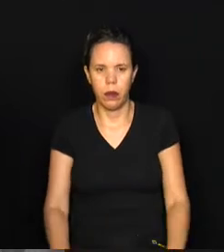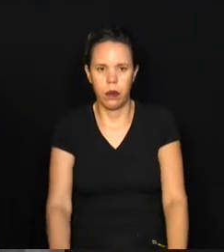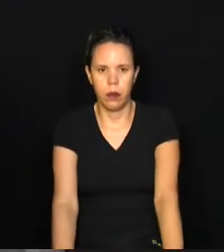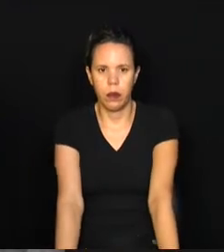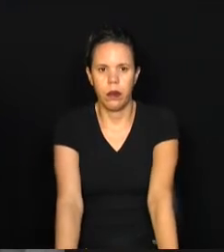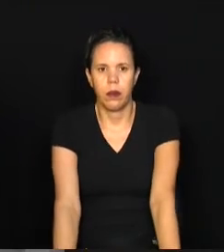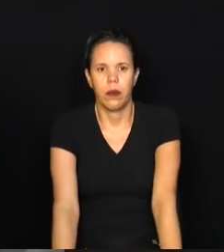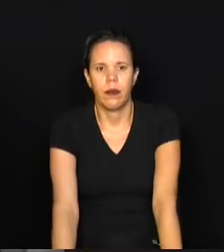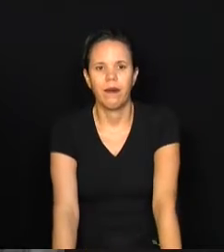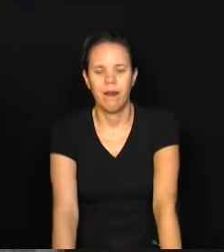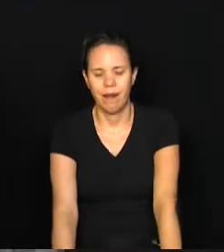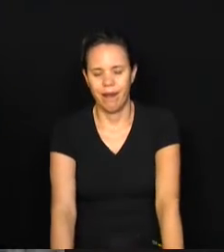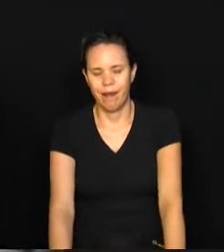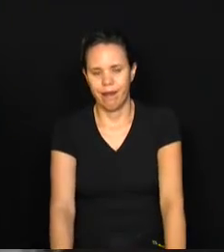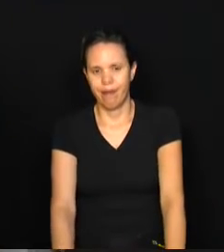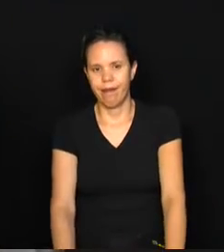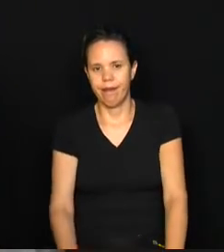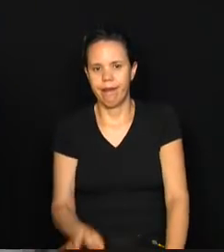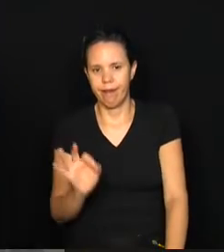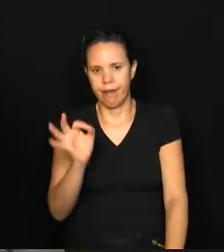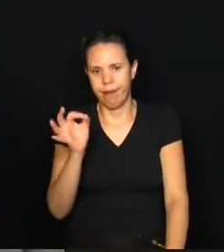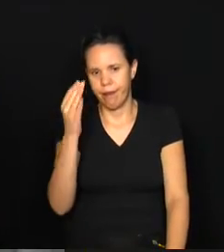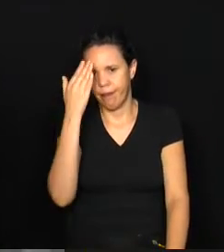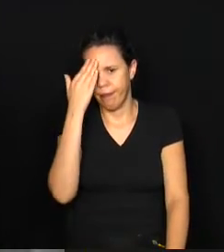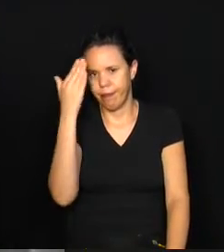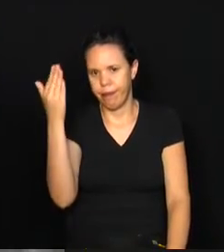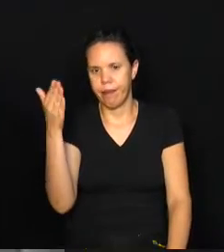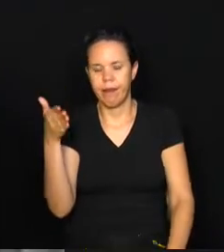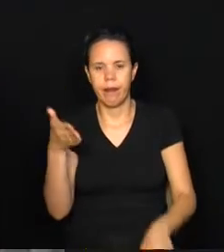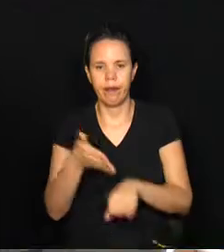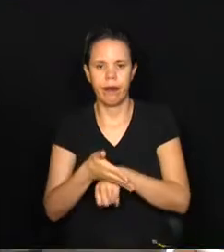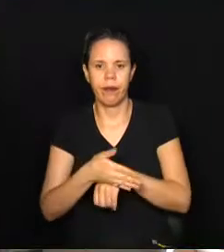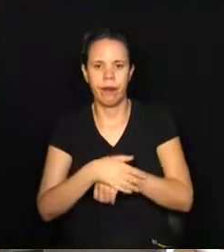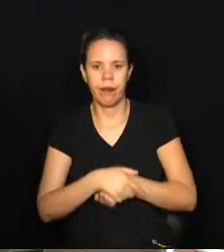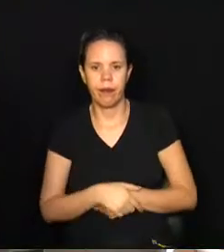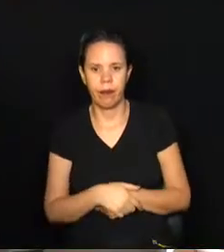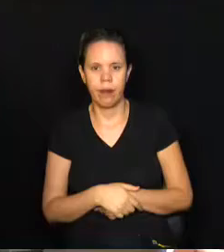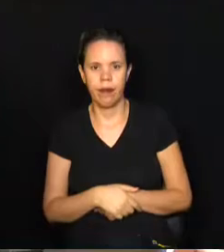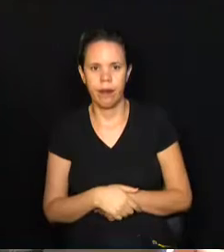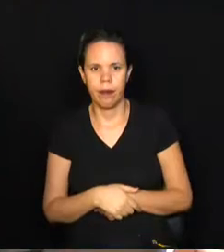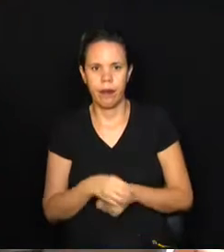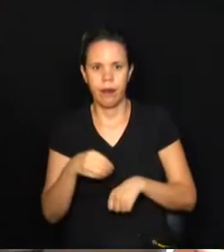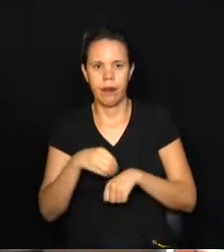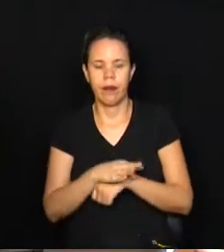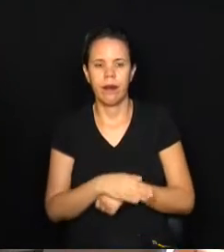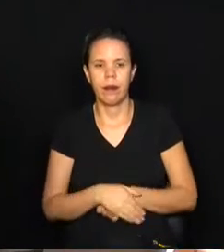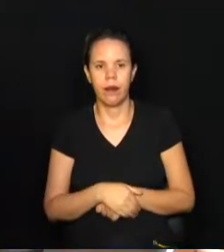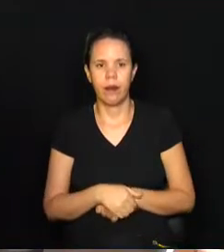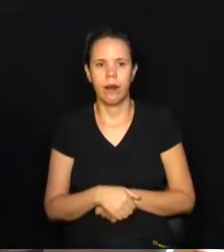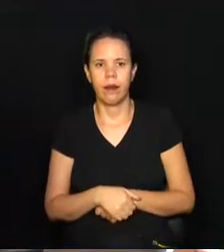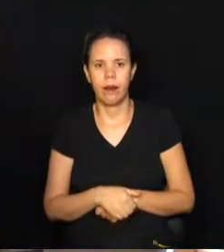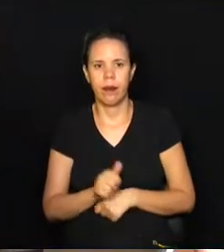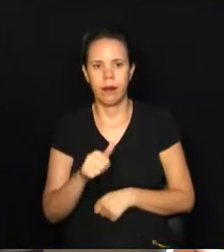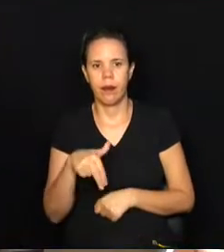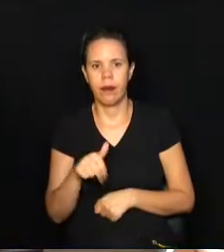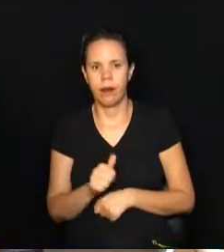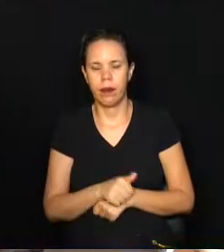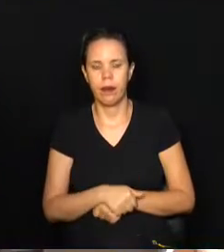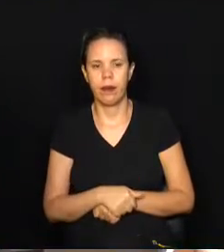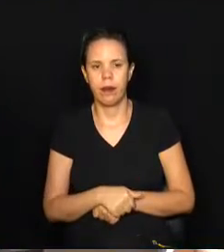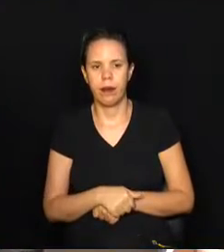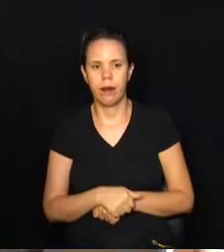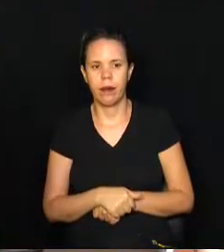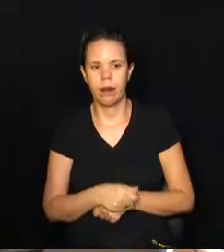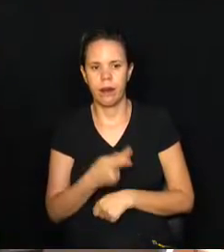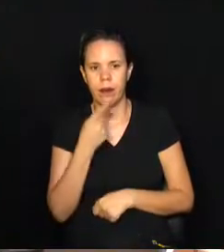Concluído. Muito bem, Denis. Muito obrigado aí pela sua participação. Eu vou passar aqui para a dona Ana Braga